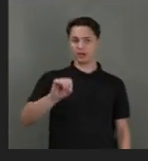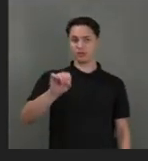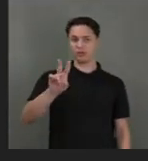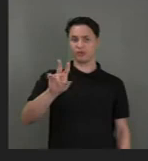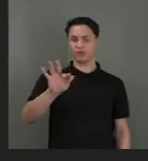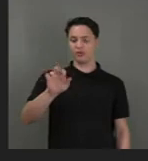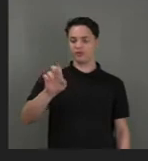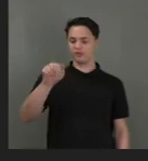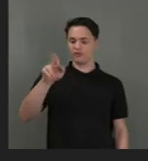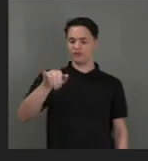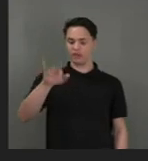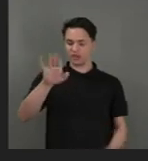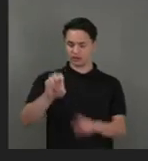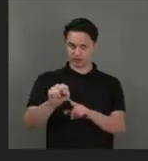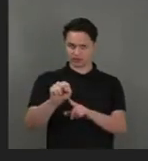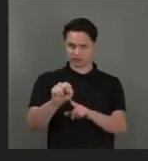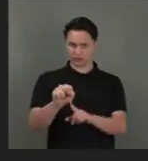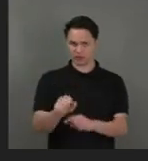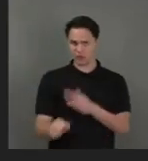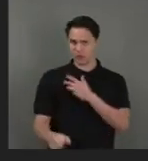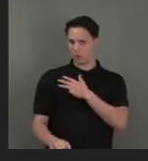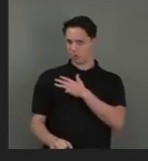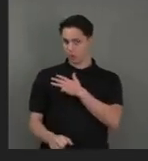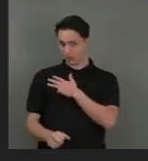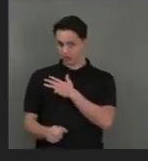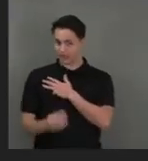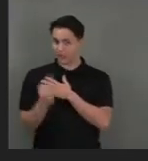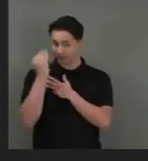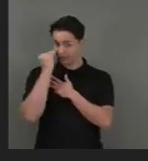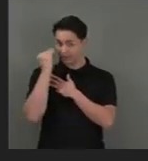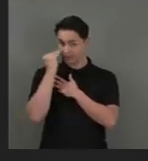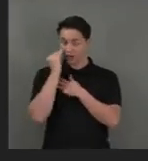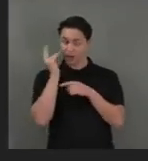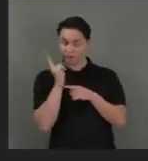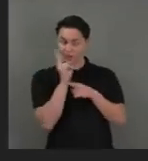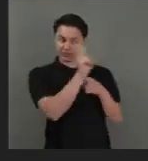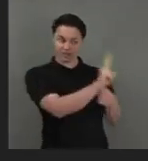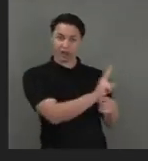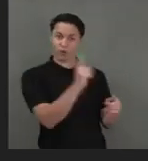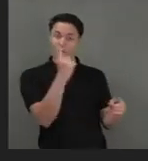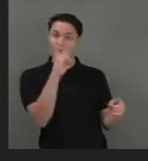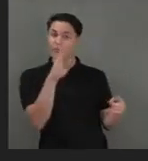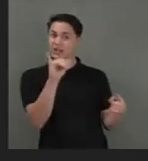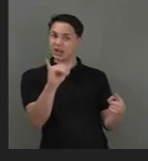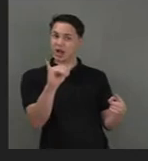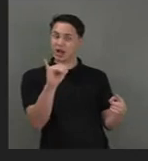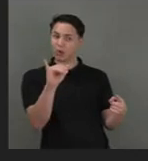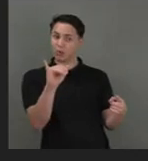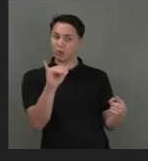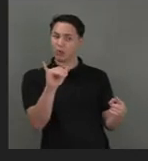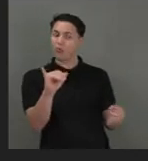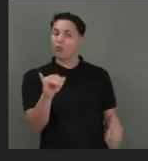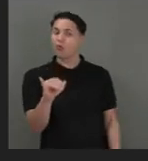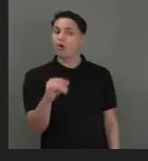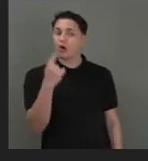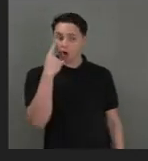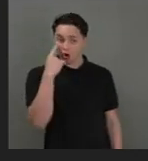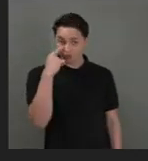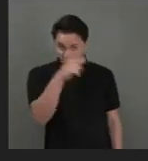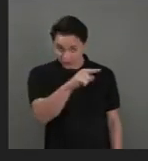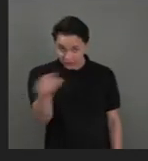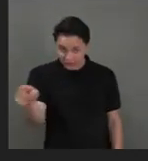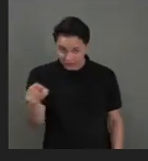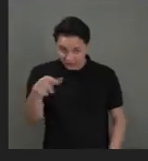amigo, vem tentando viabilizar empréstimos de mais de $1 bilhão. Vou repetir, você que está em pé